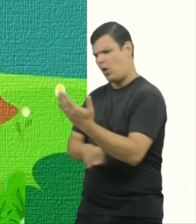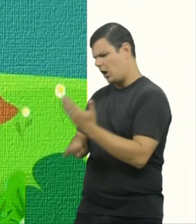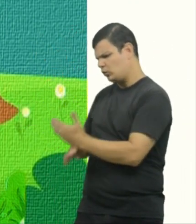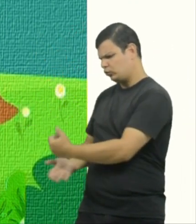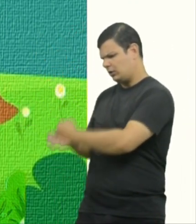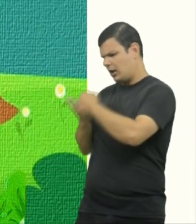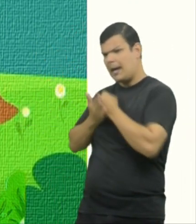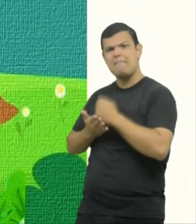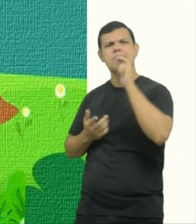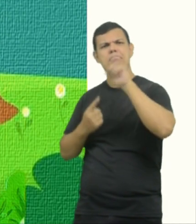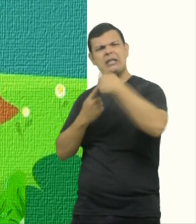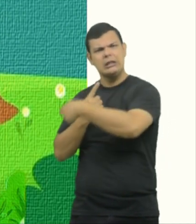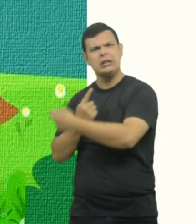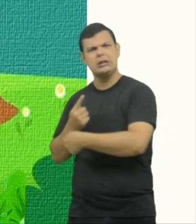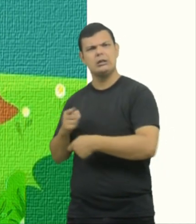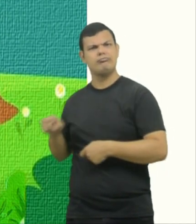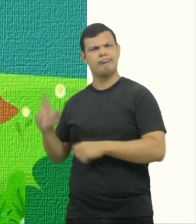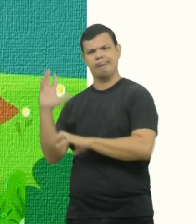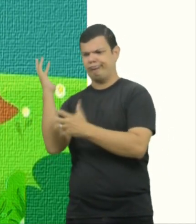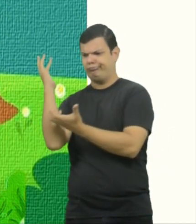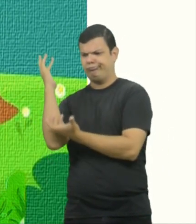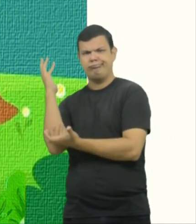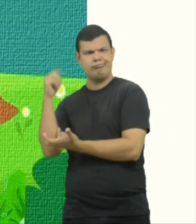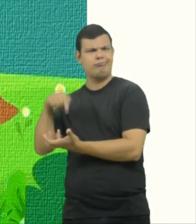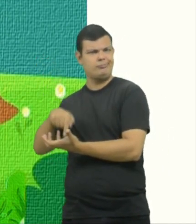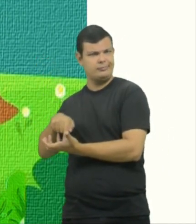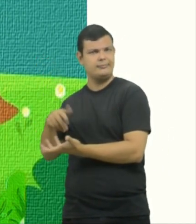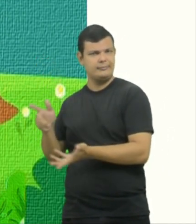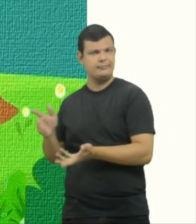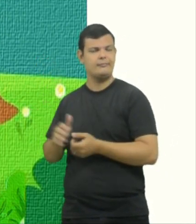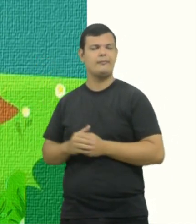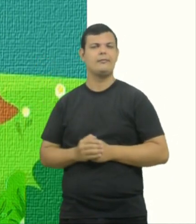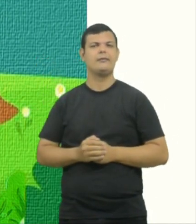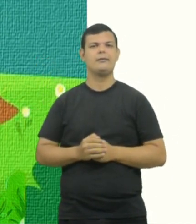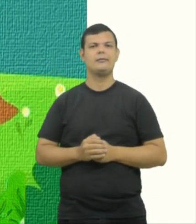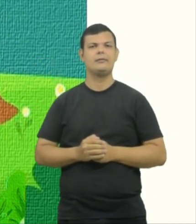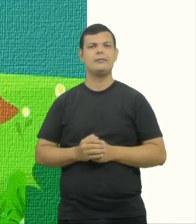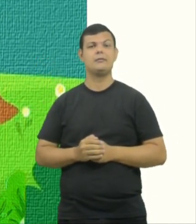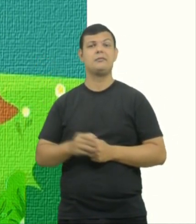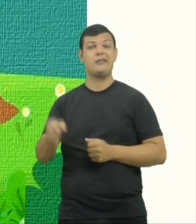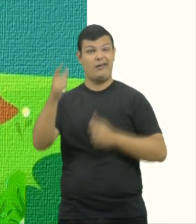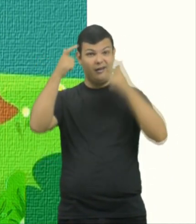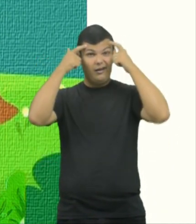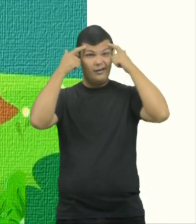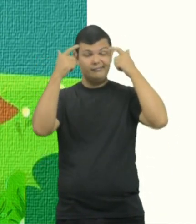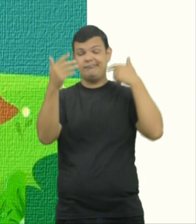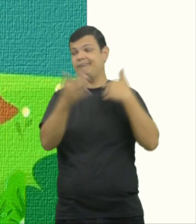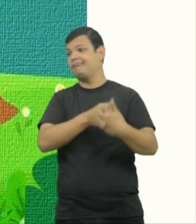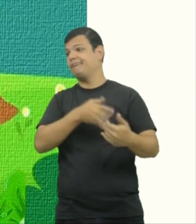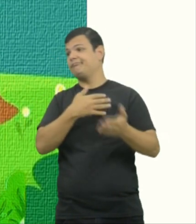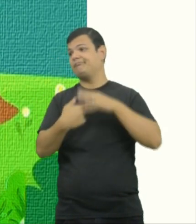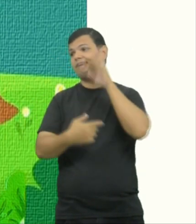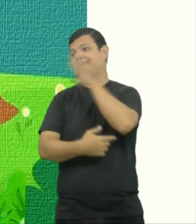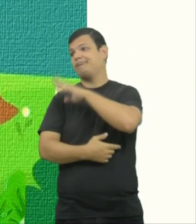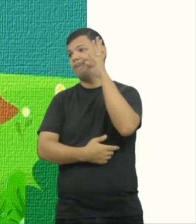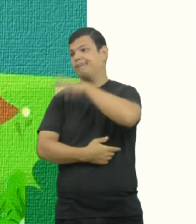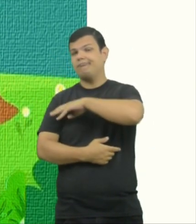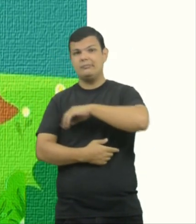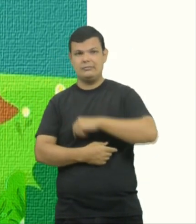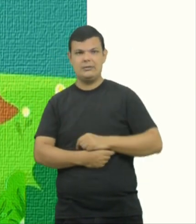O delegado não obedeceu. O macaco foi até o rei pedir que ele mandasse o delegado mandar o lenhador até